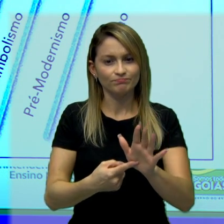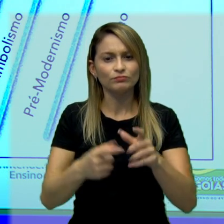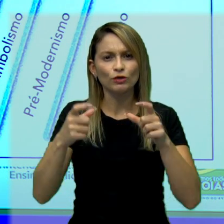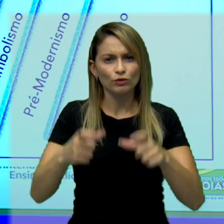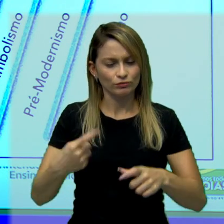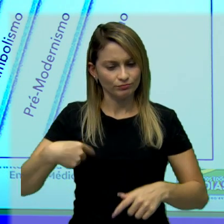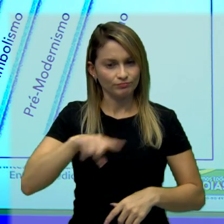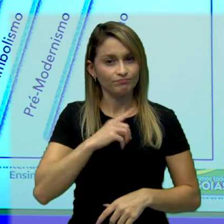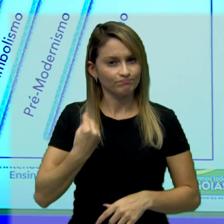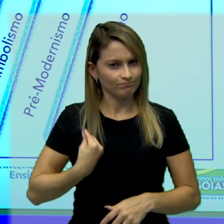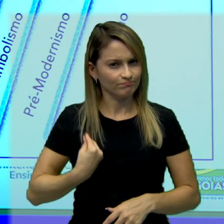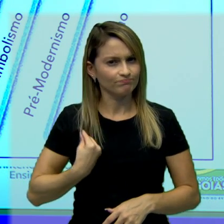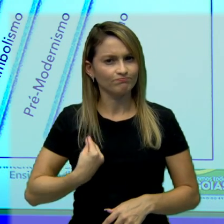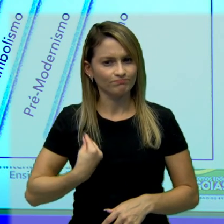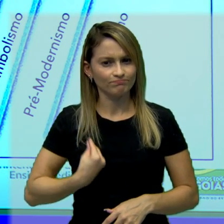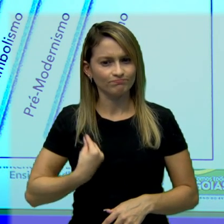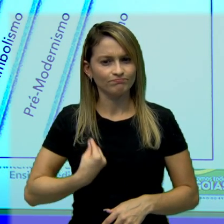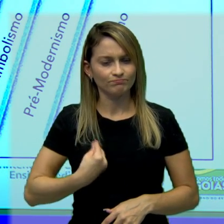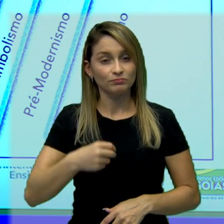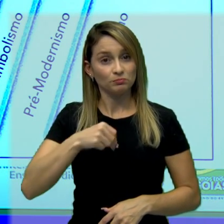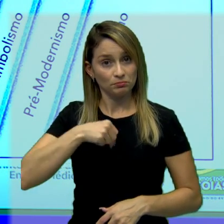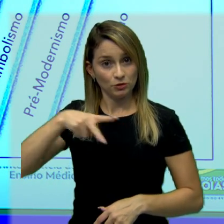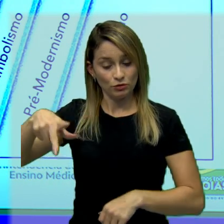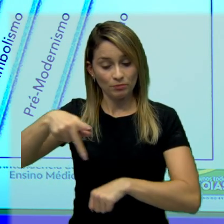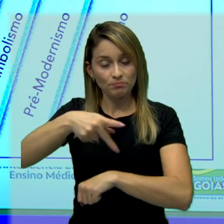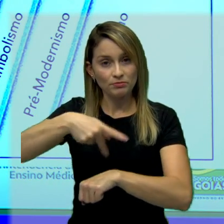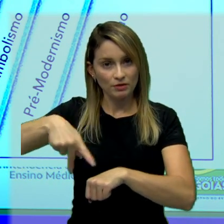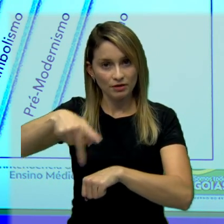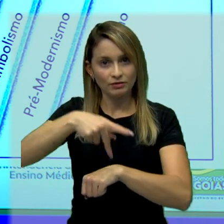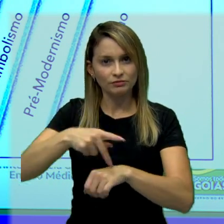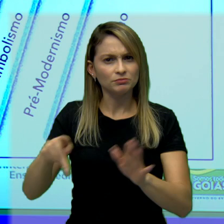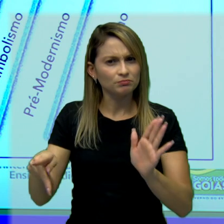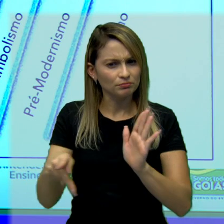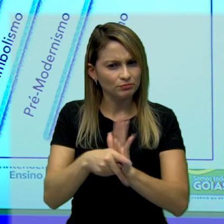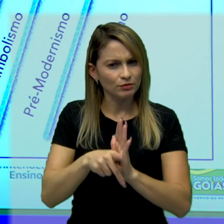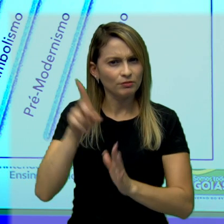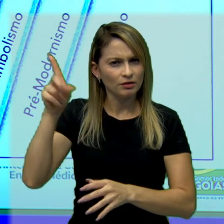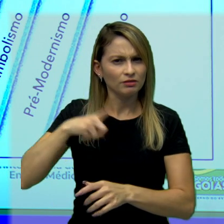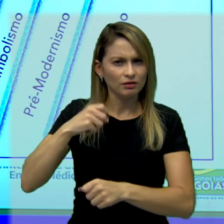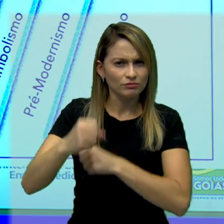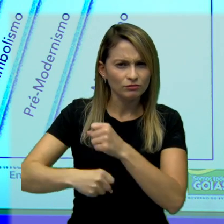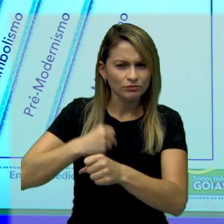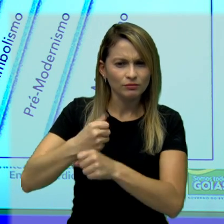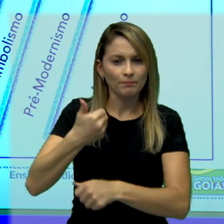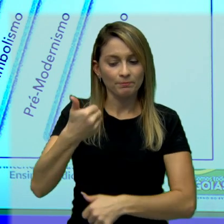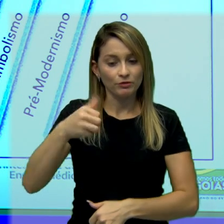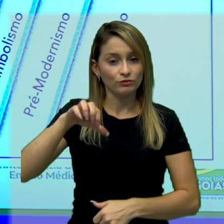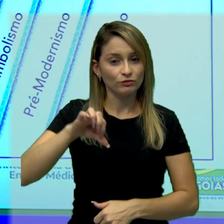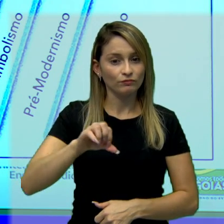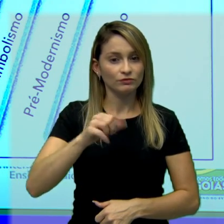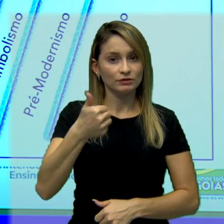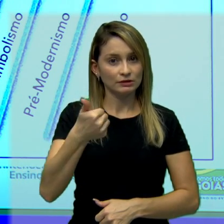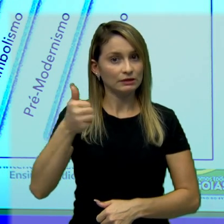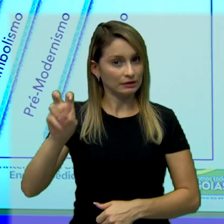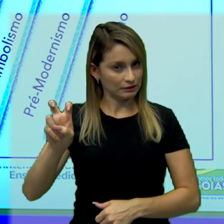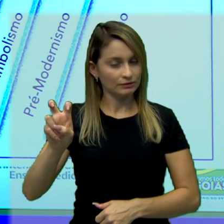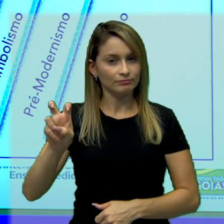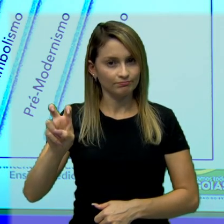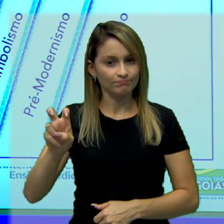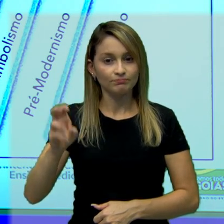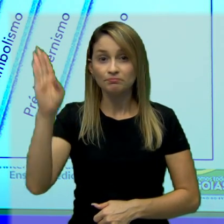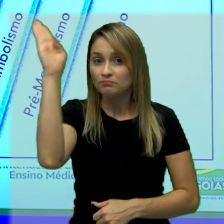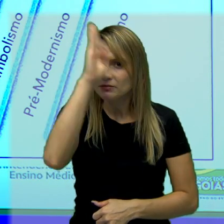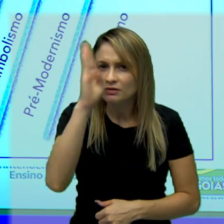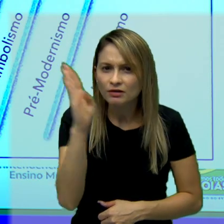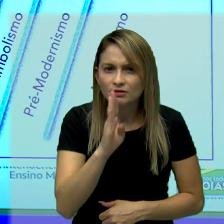indicando aonde nós estamos. Em Portugal, que é o nosso colonizador, o ano é por volta de